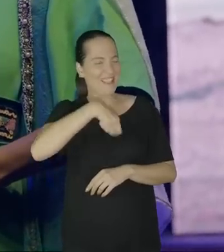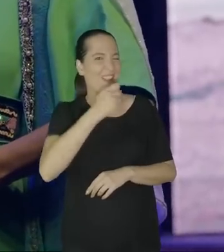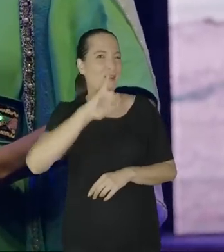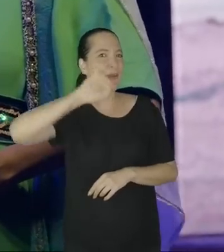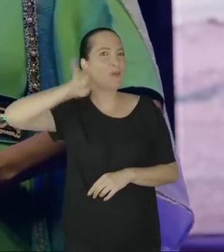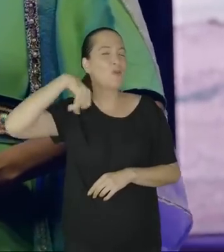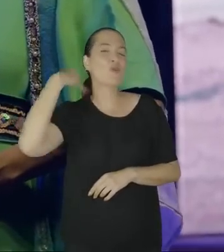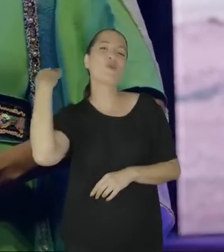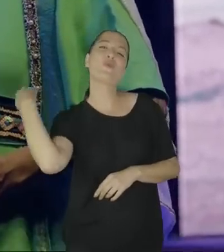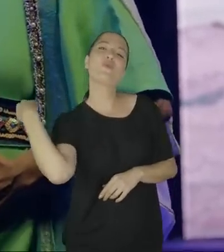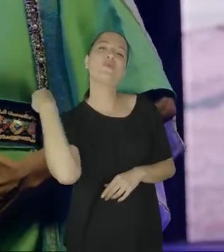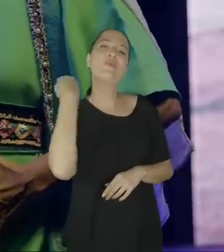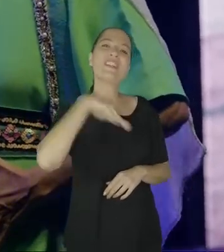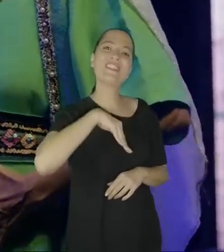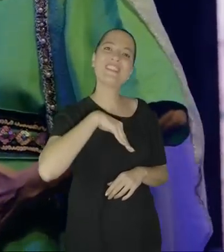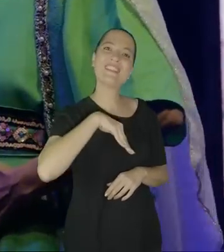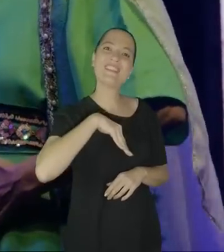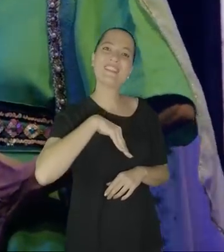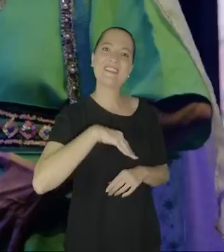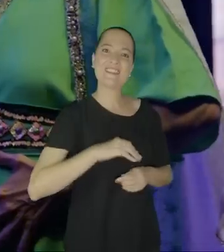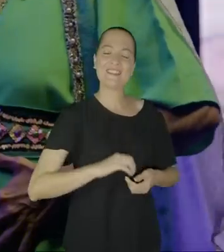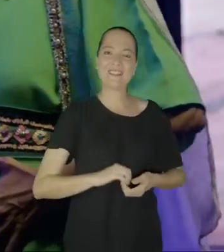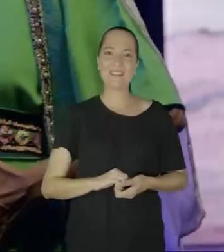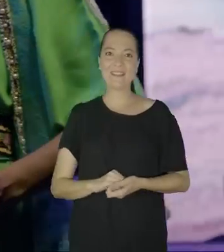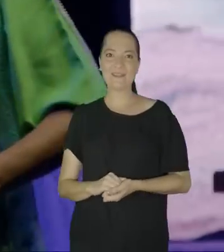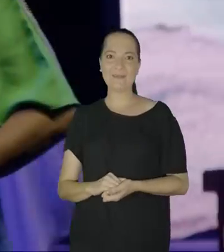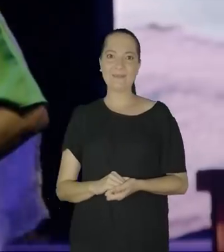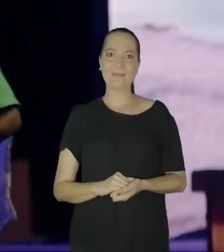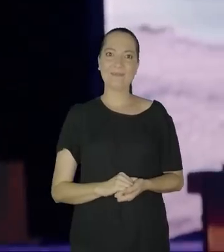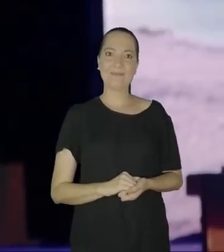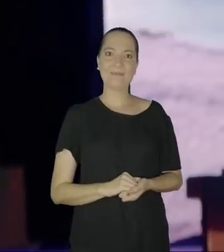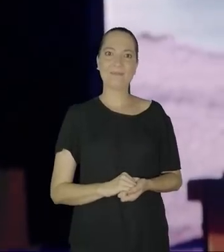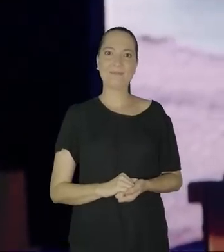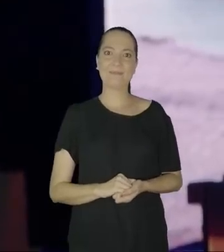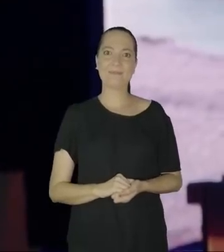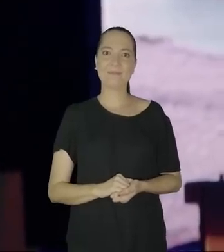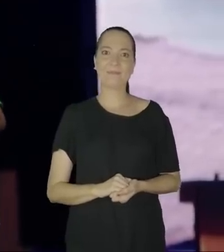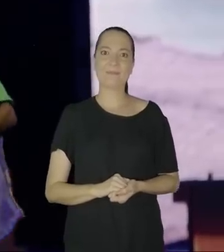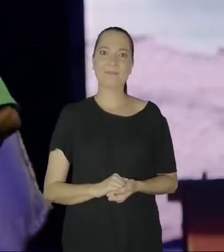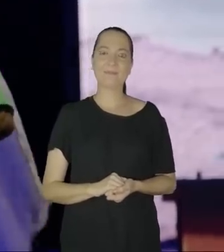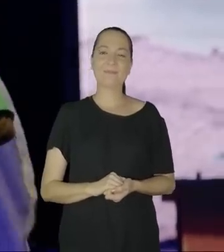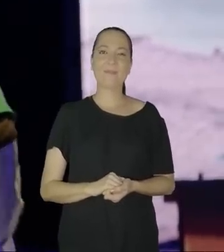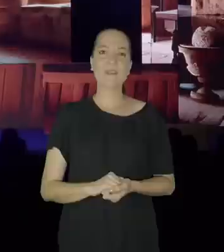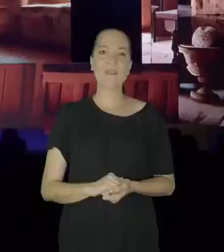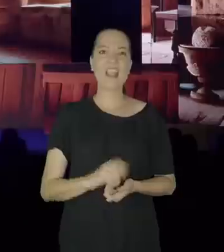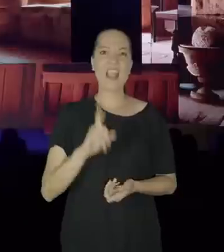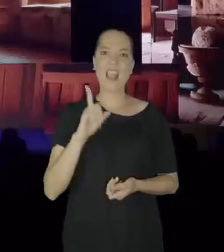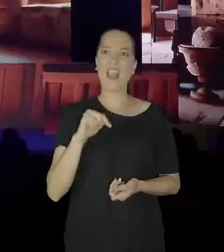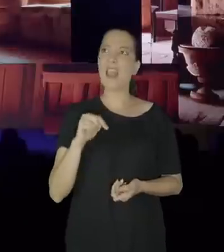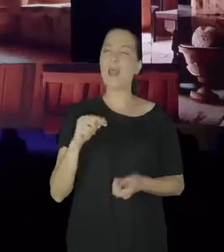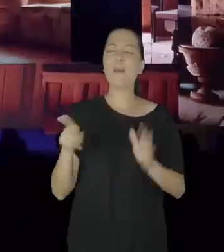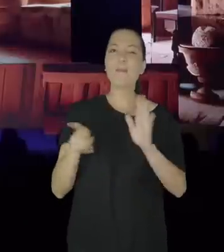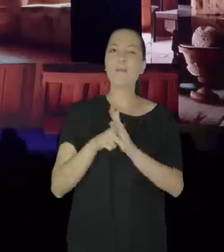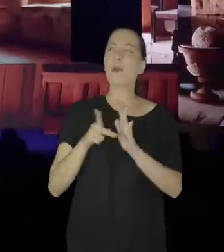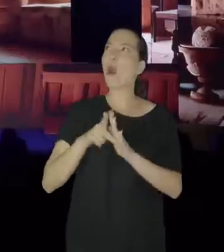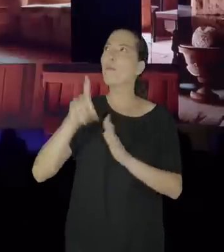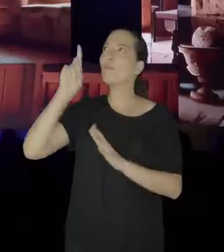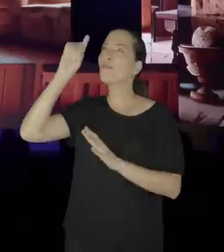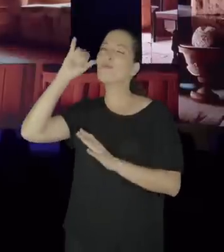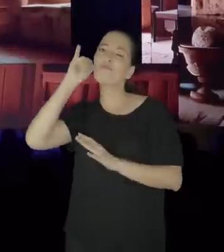O meu filho será chamado João Batista, o profeta do Altíssimo.